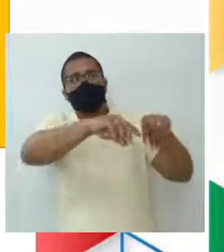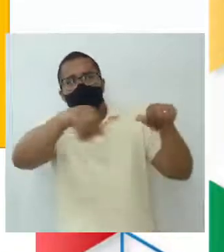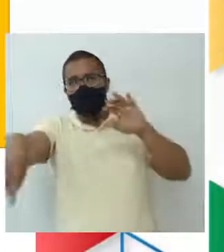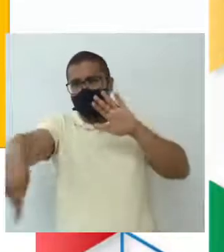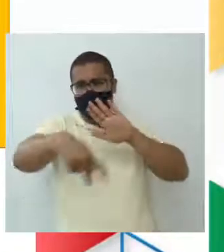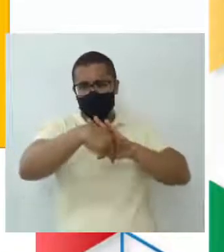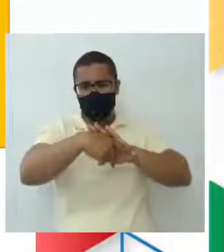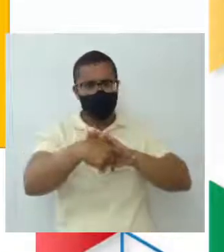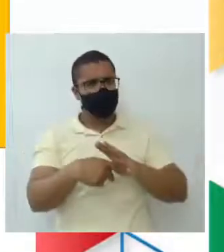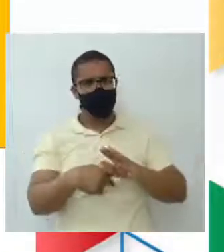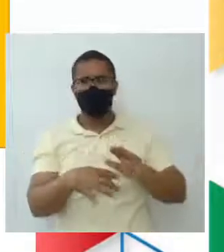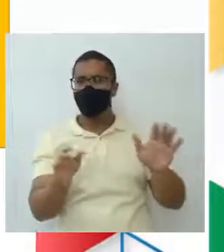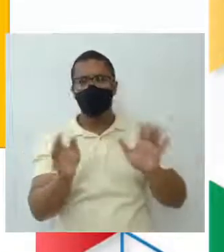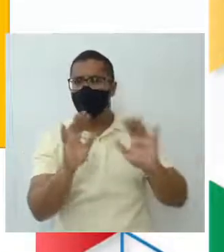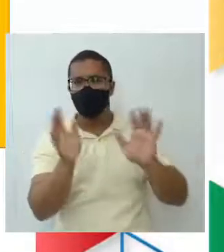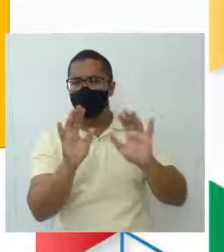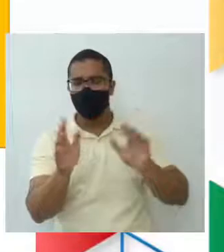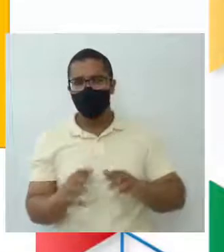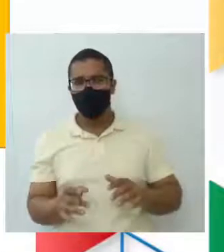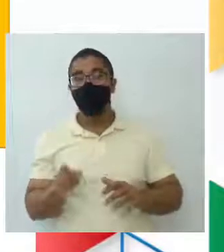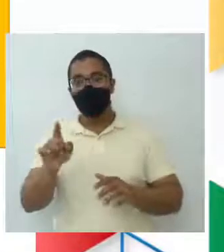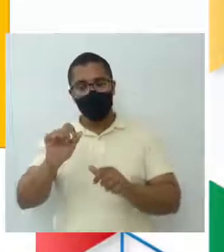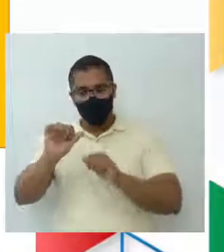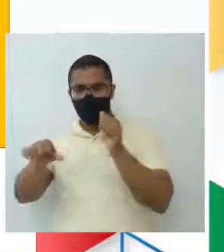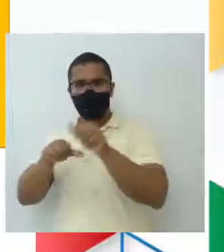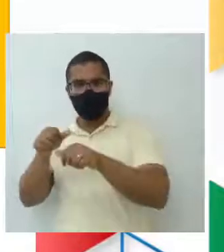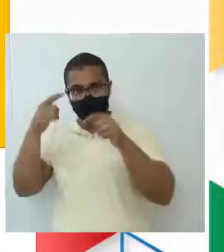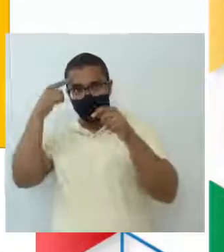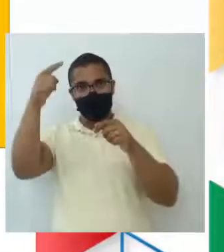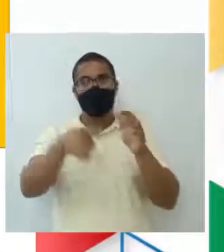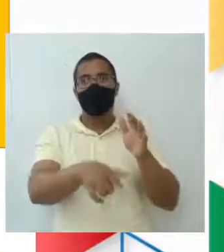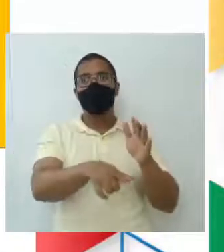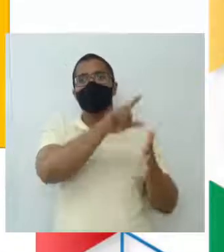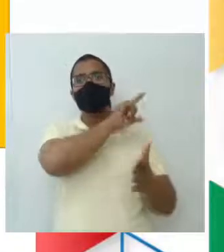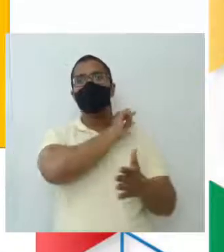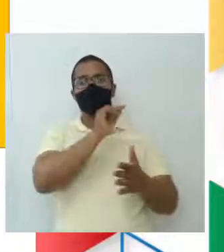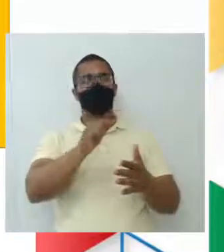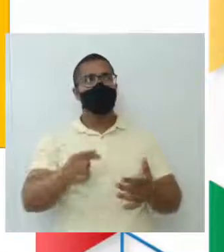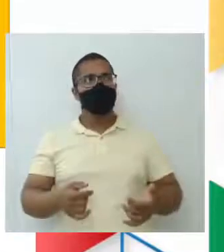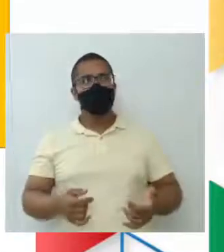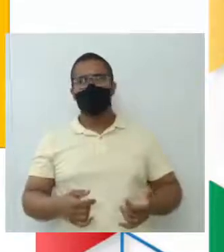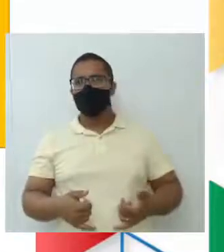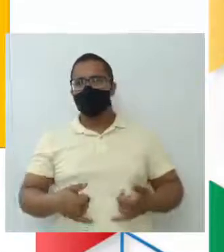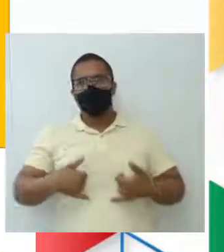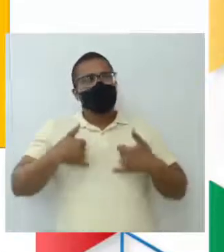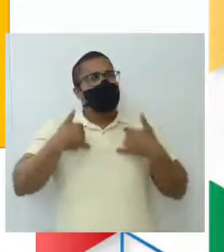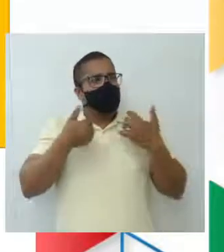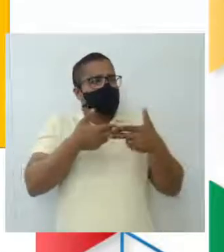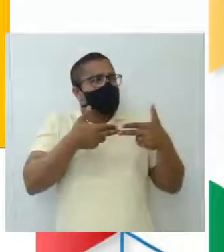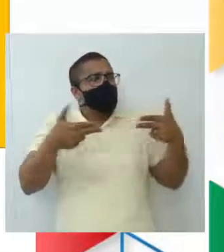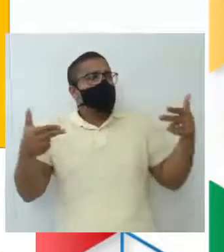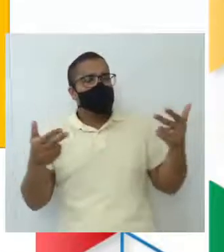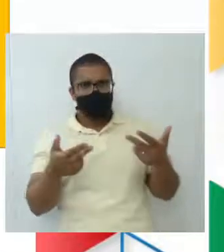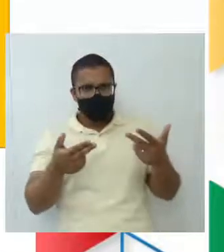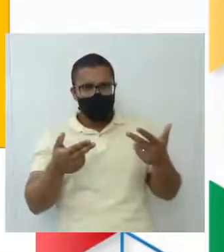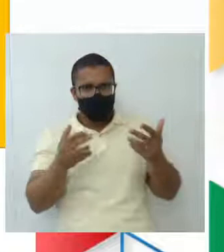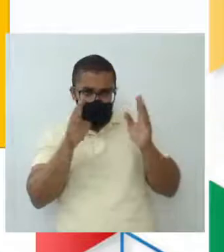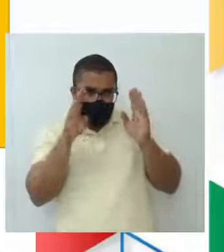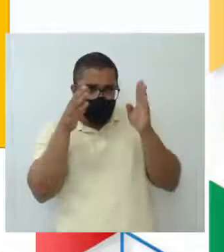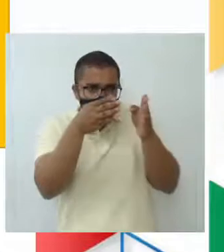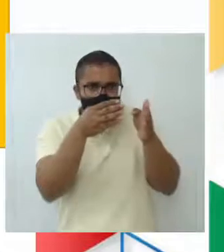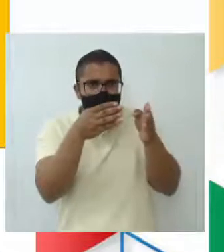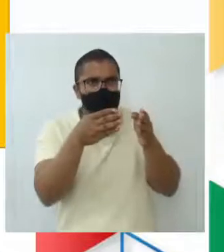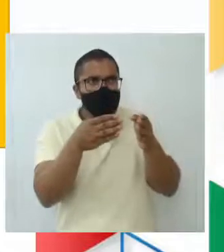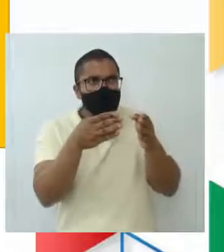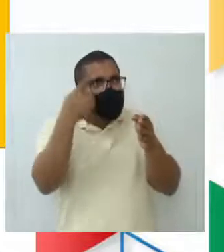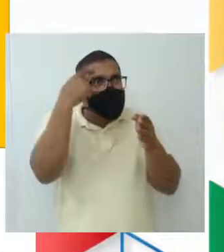como Francisco renova a igreja, sai da opulência para viver justamente viver numa